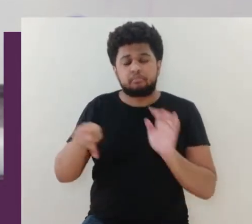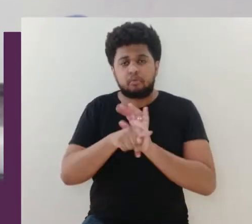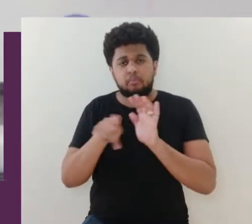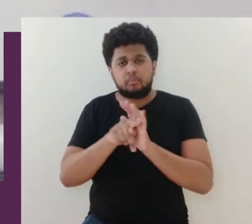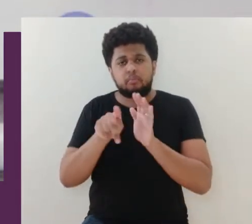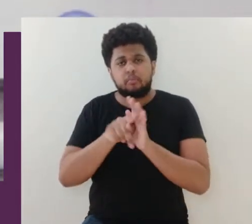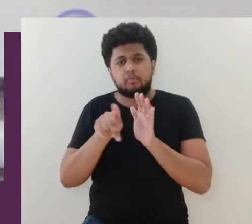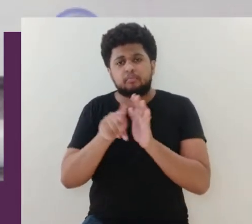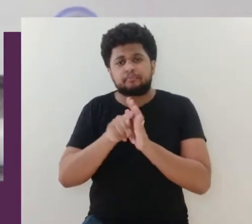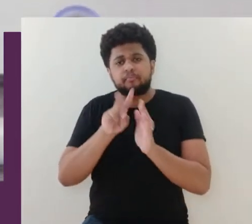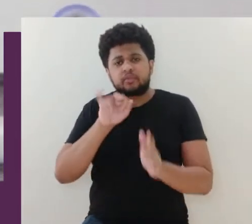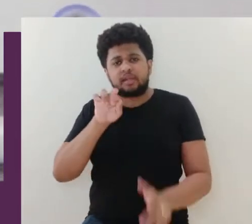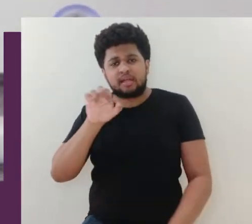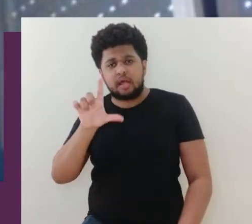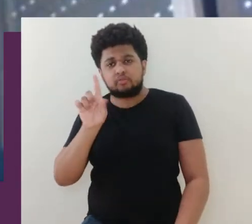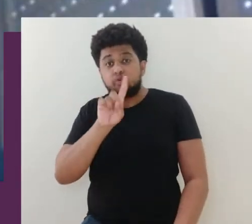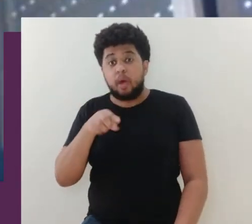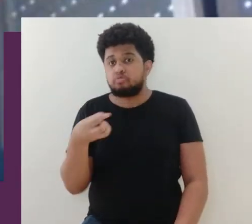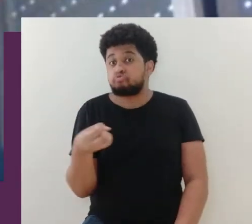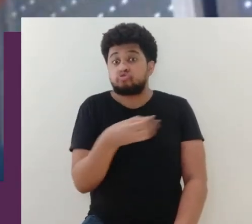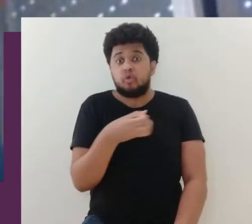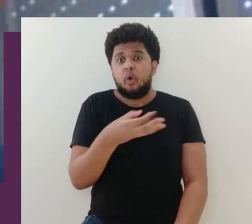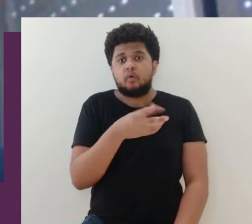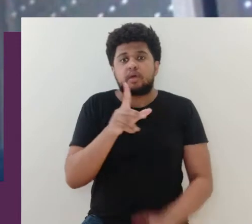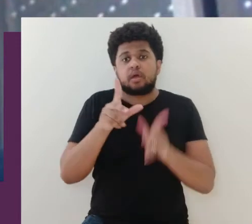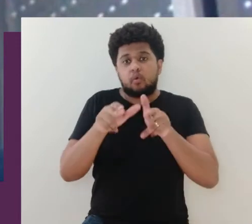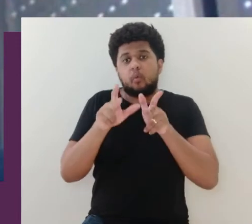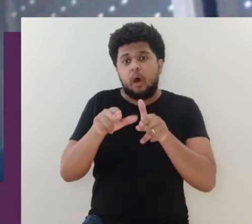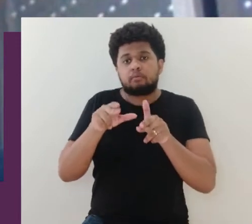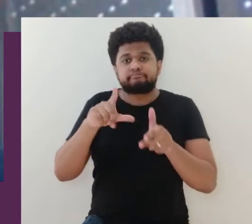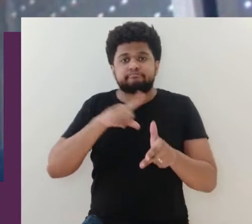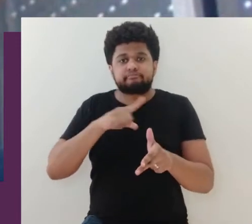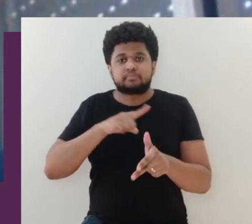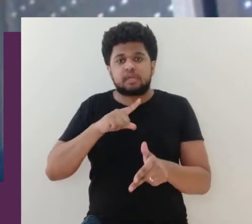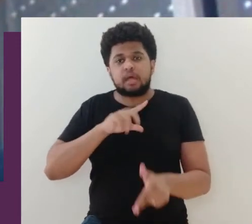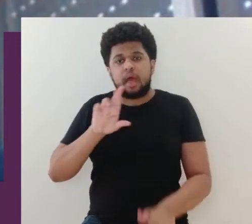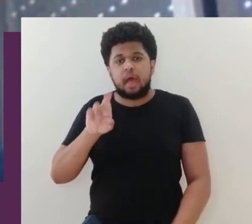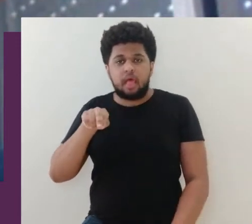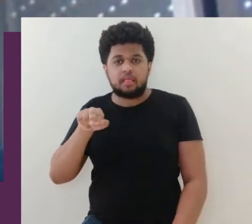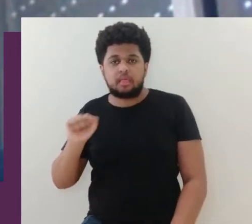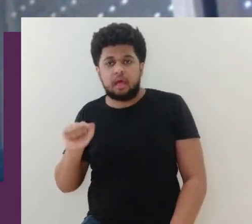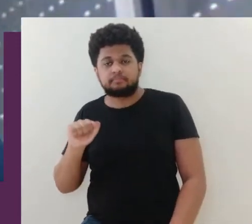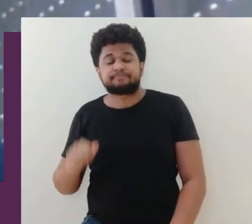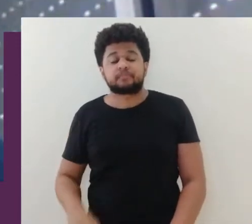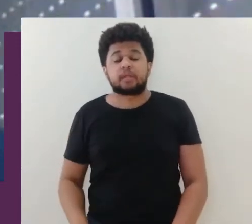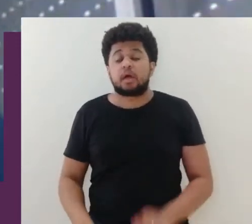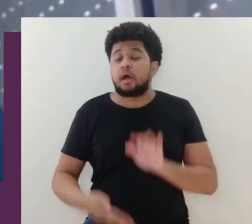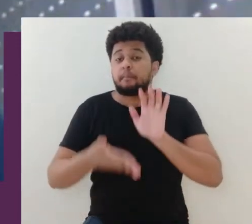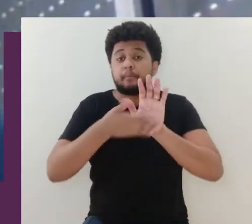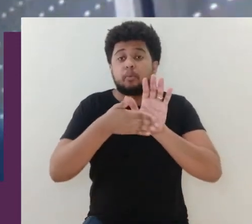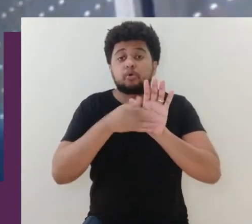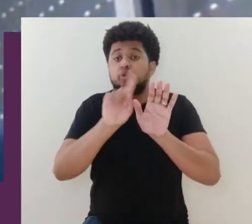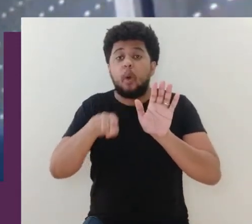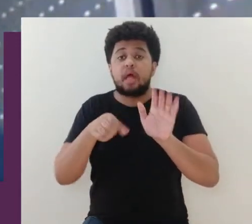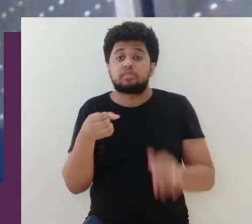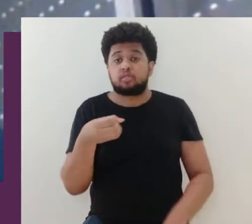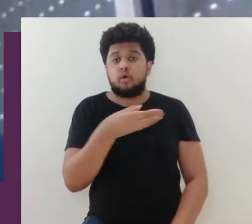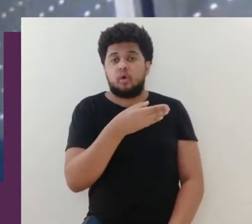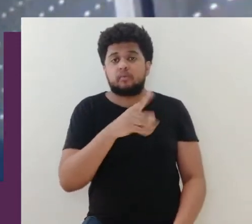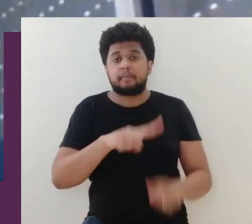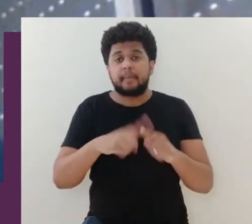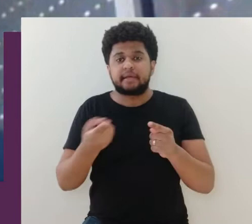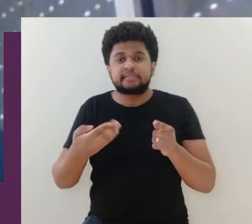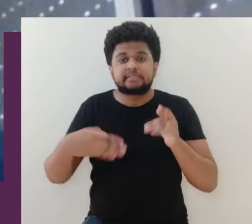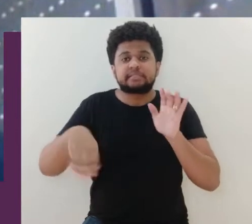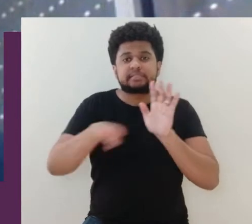vetor viral, também uma abordagem. Ela não é tão nova quanto a vacina de RNA. A proposta não é nova,